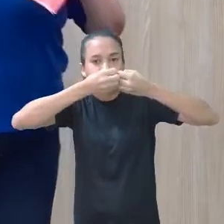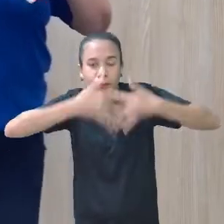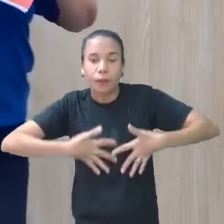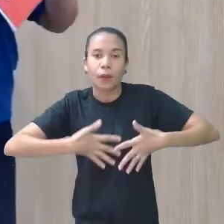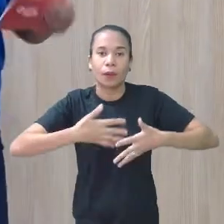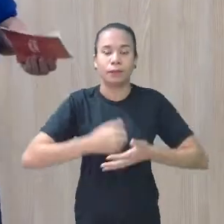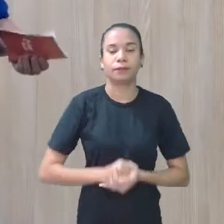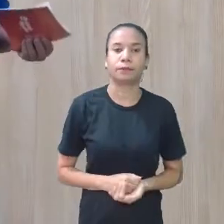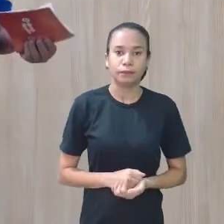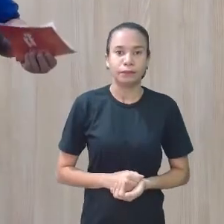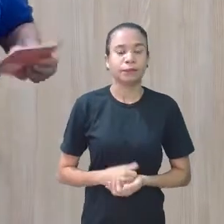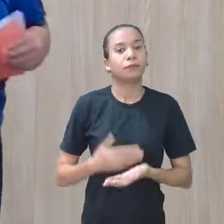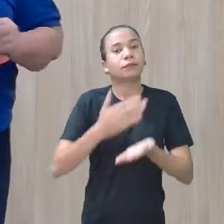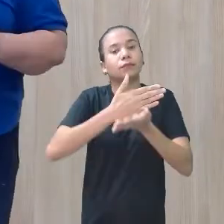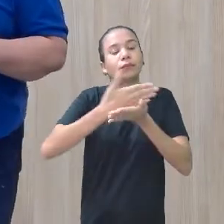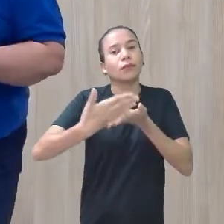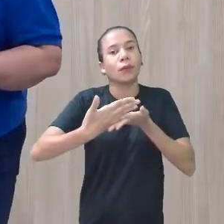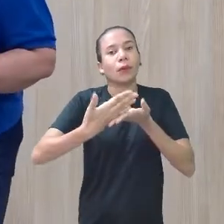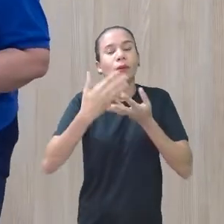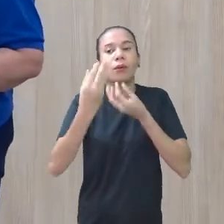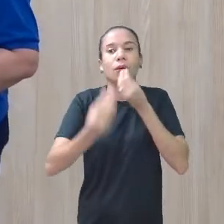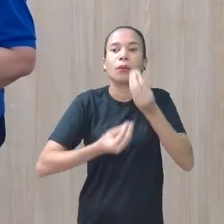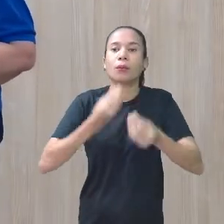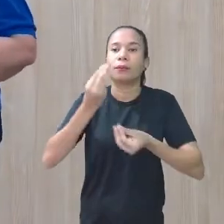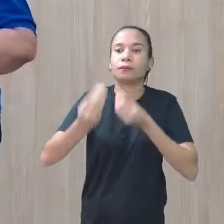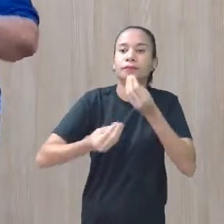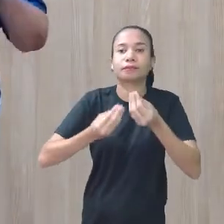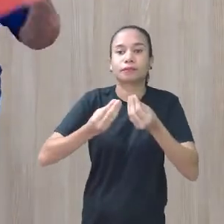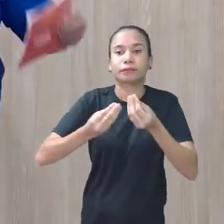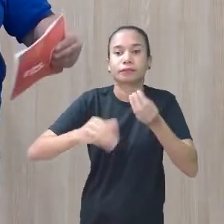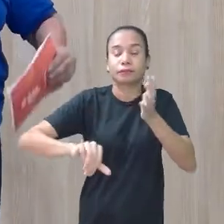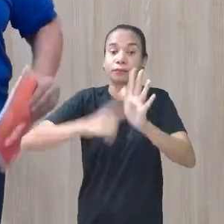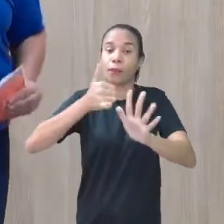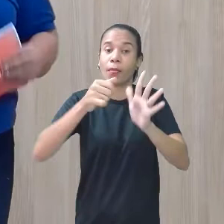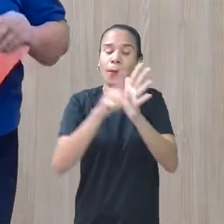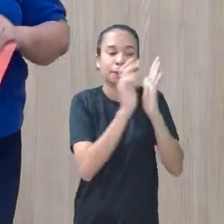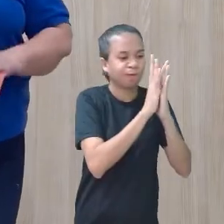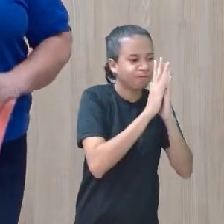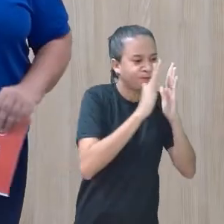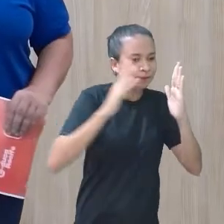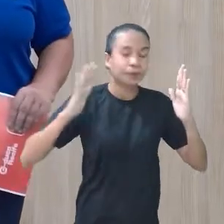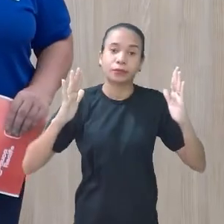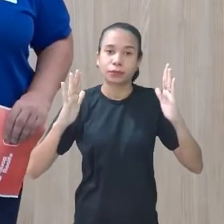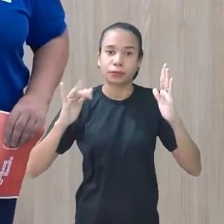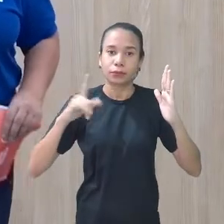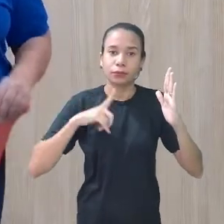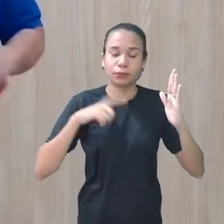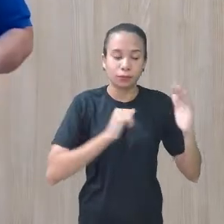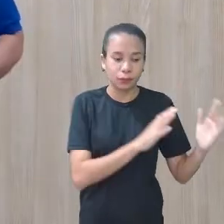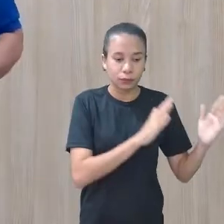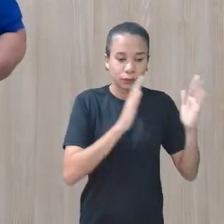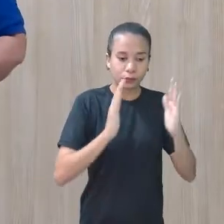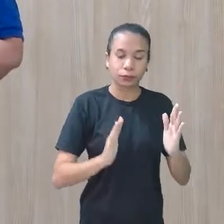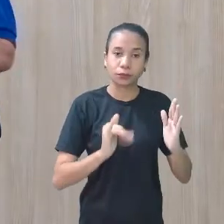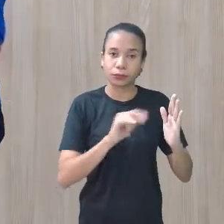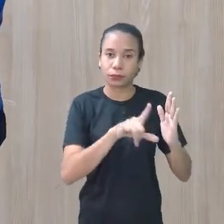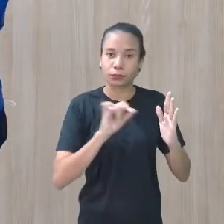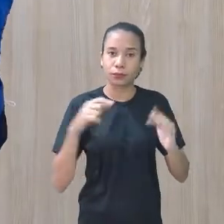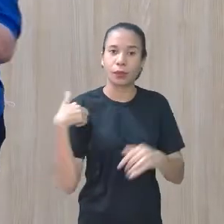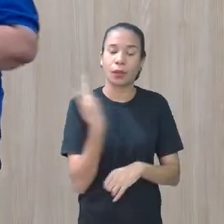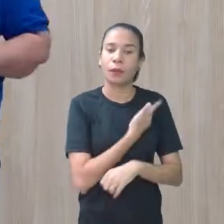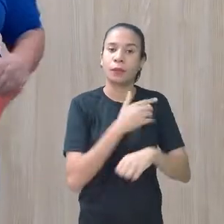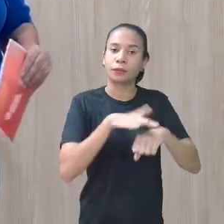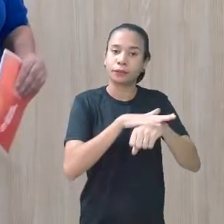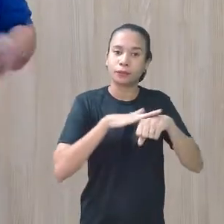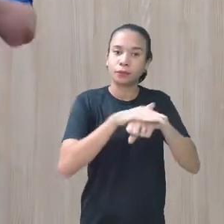vamos introduzir essa questão aí da nossa trilha, porque esse primeiro momento de hoje, eu elegi a gente